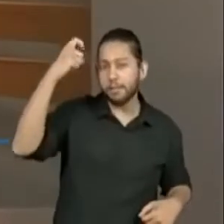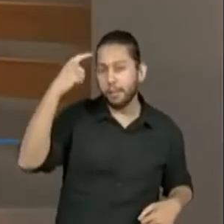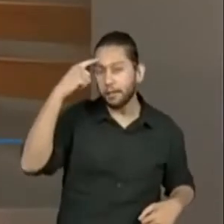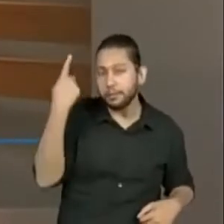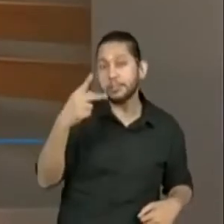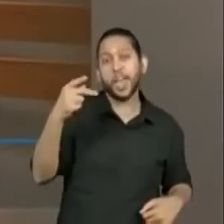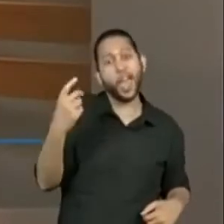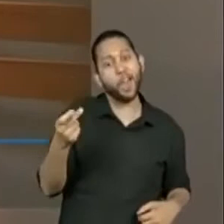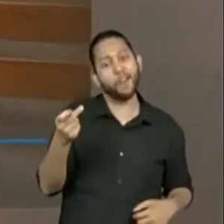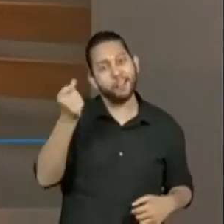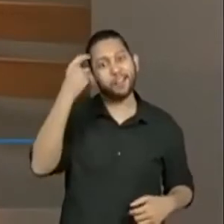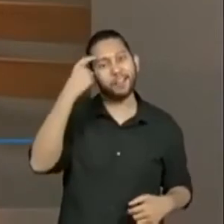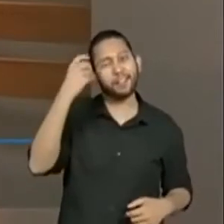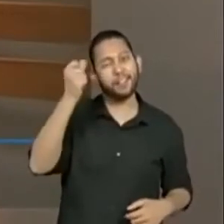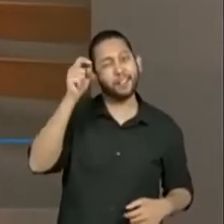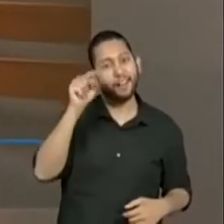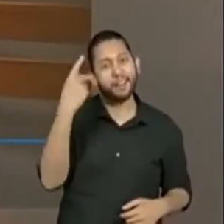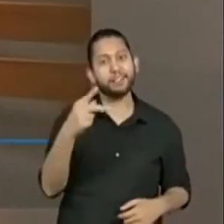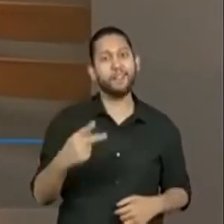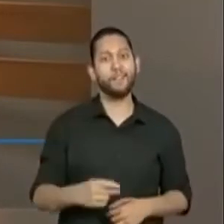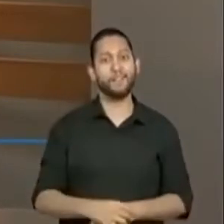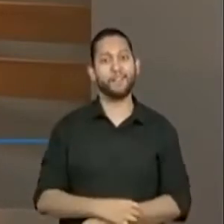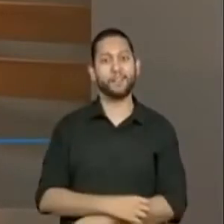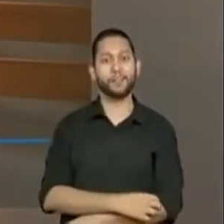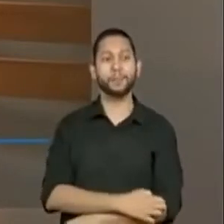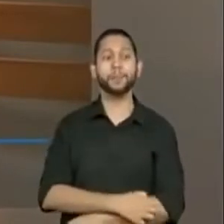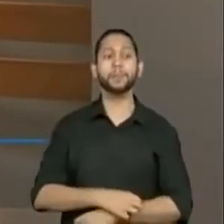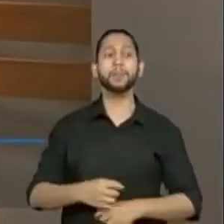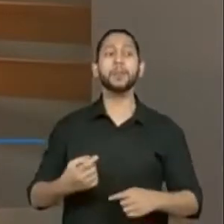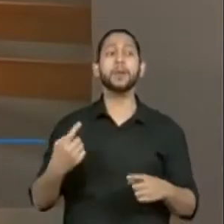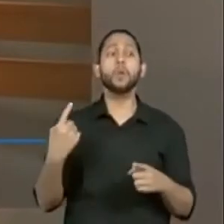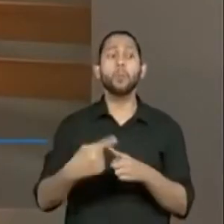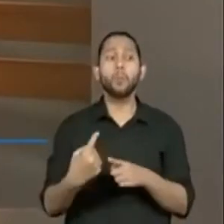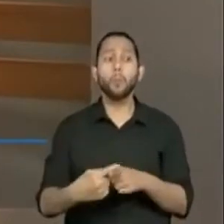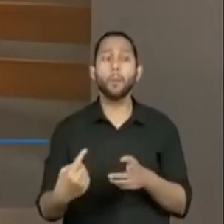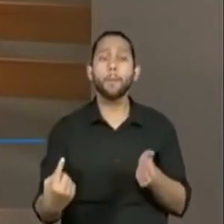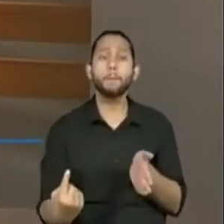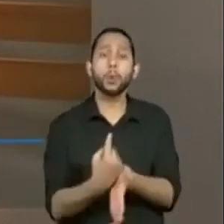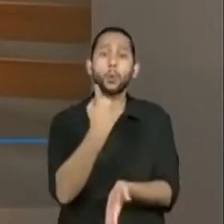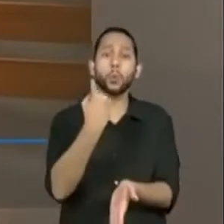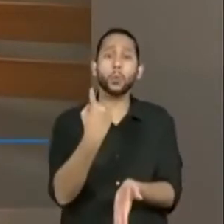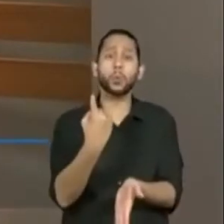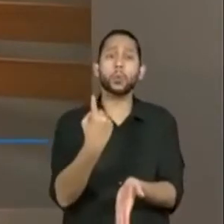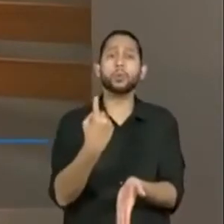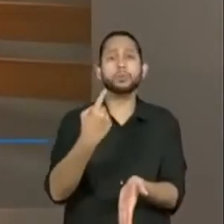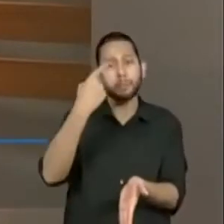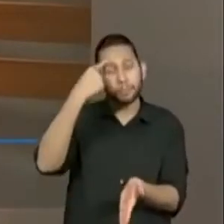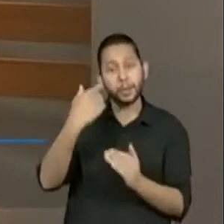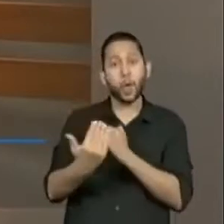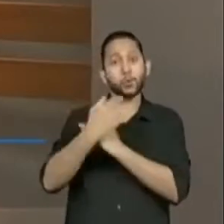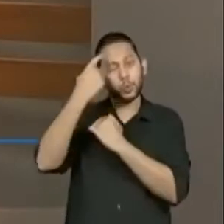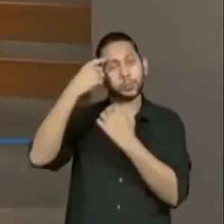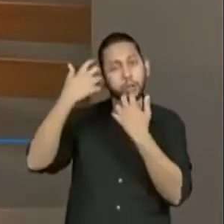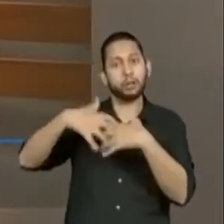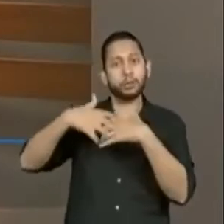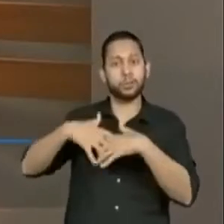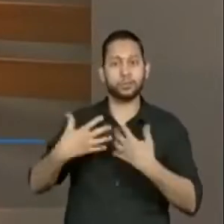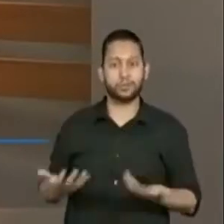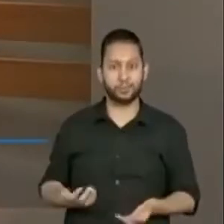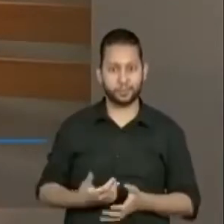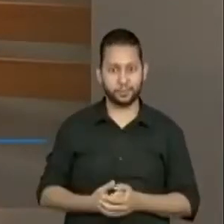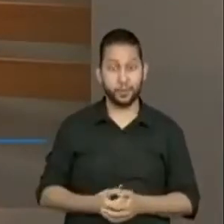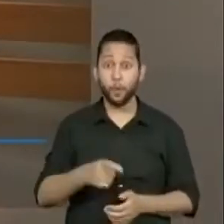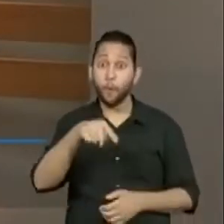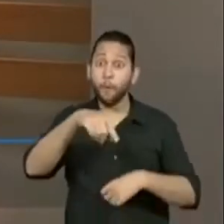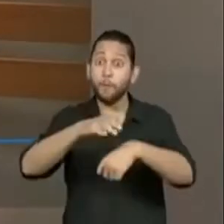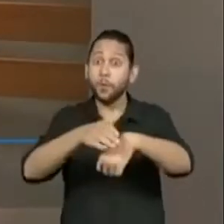aluno do 4º ano que tá aí OK a partir dessas informações aqui só se você